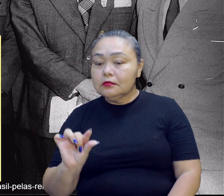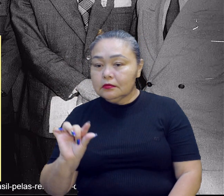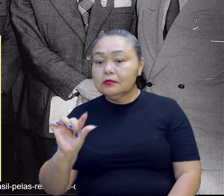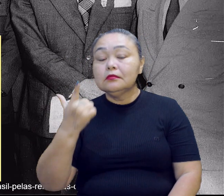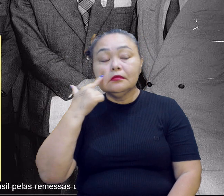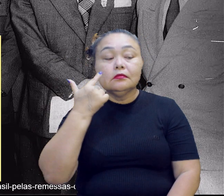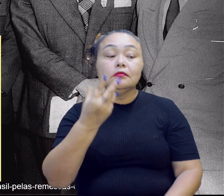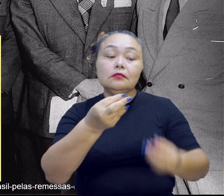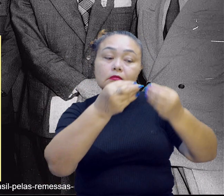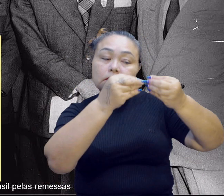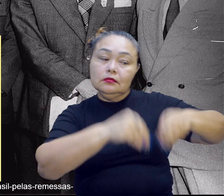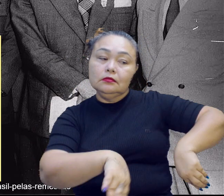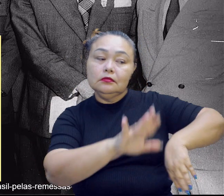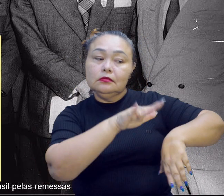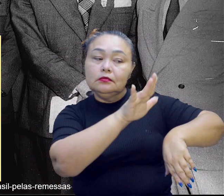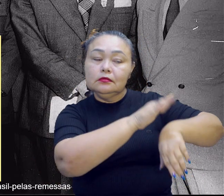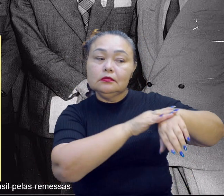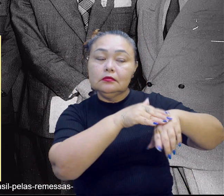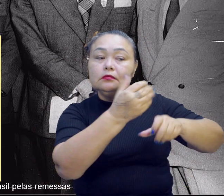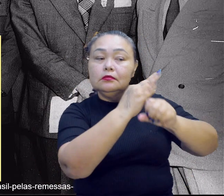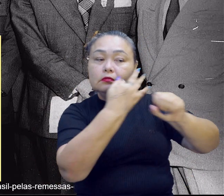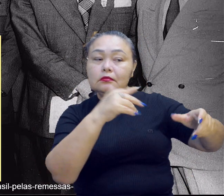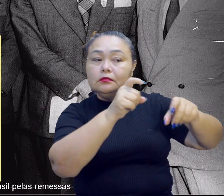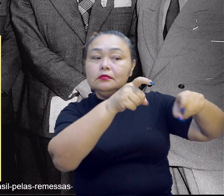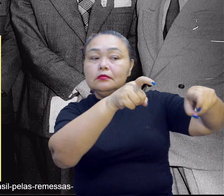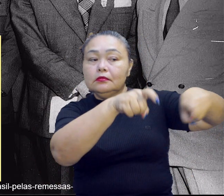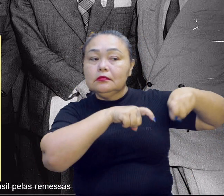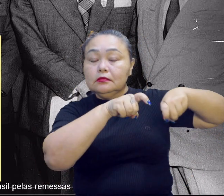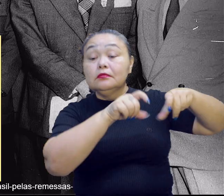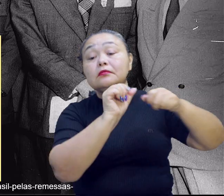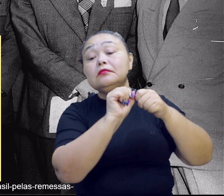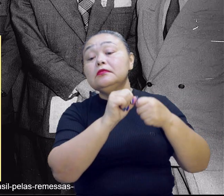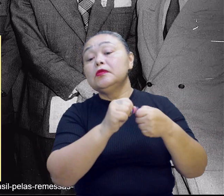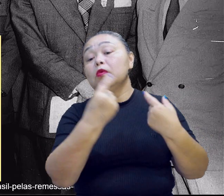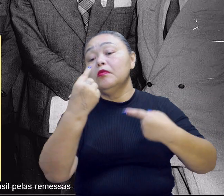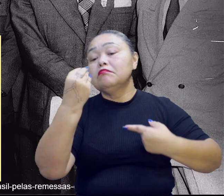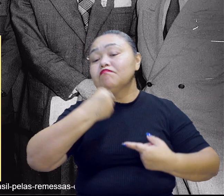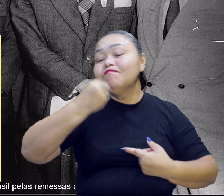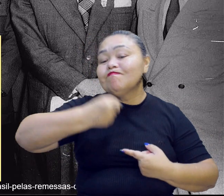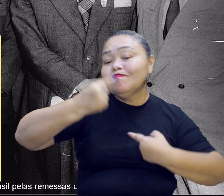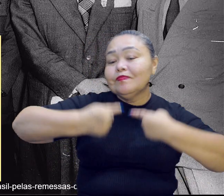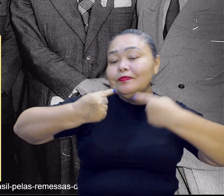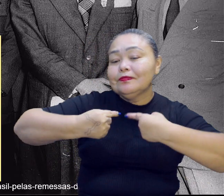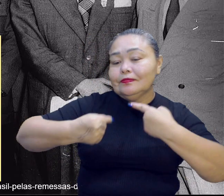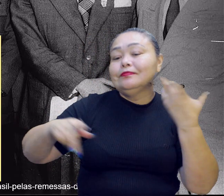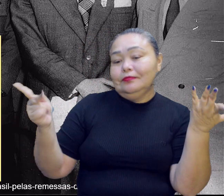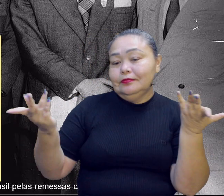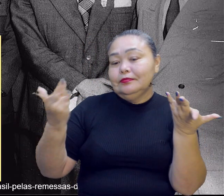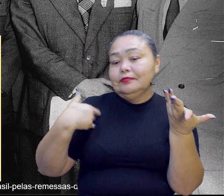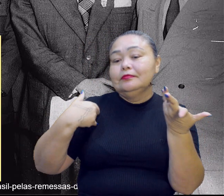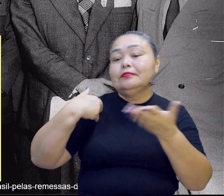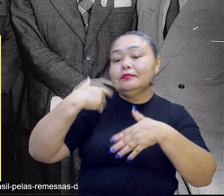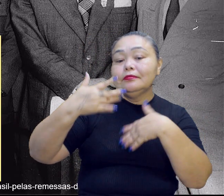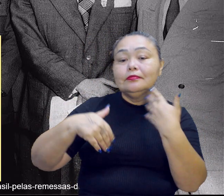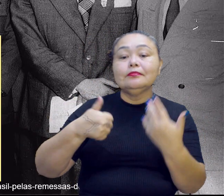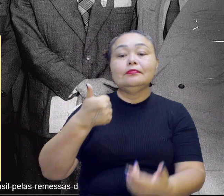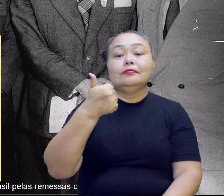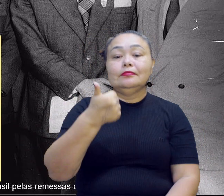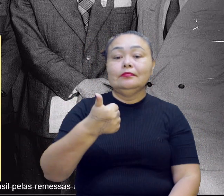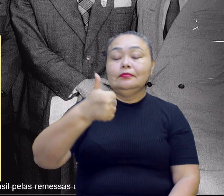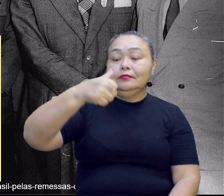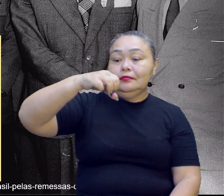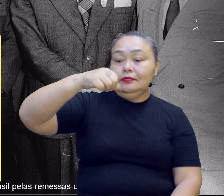grandes produtores e enfraquecendo a política local. E aí a Revolução de 1930